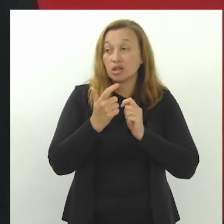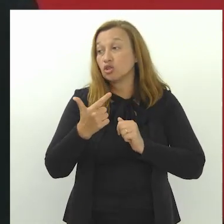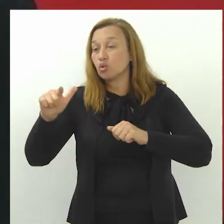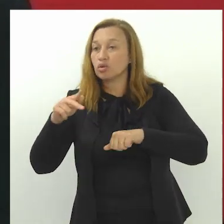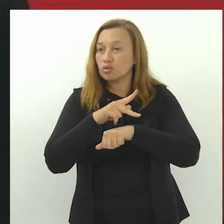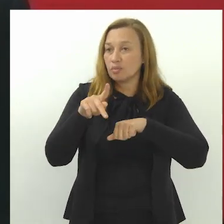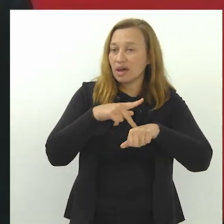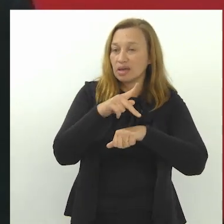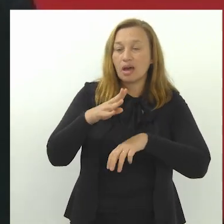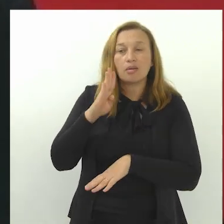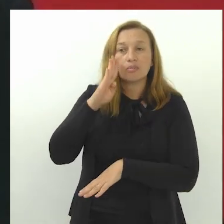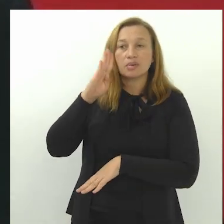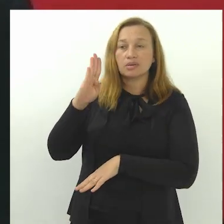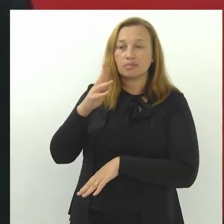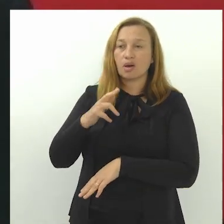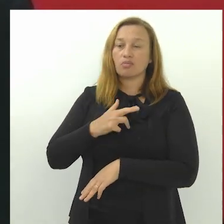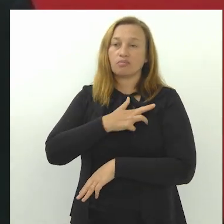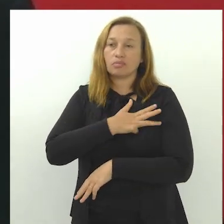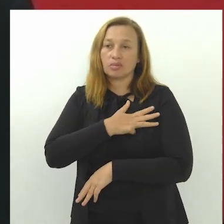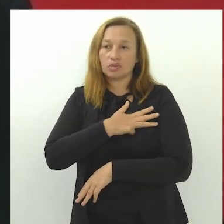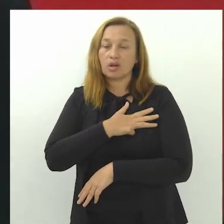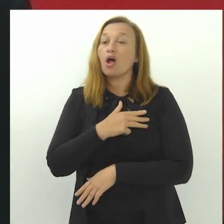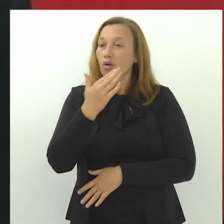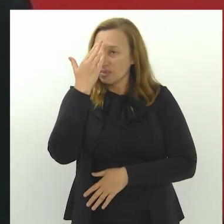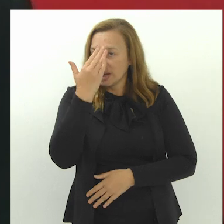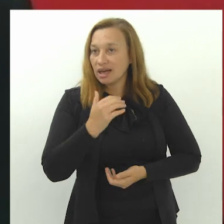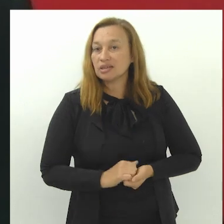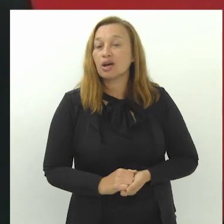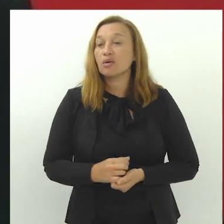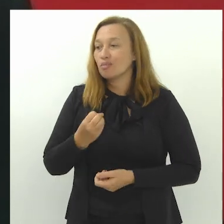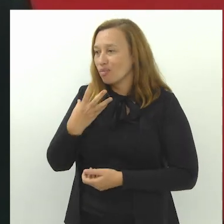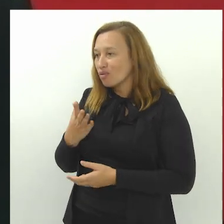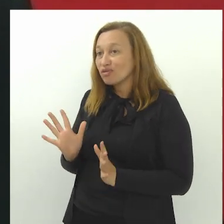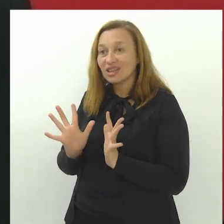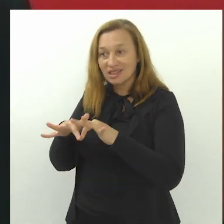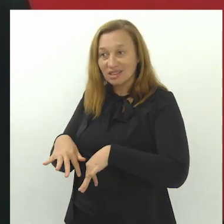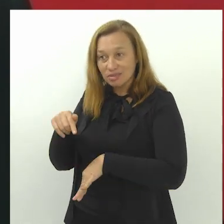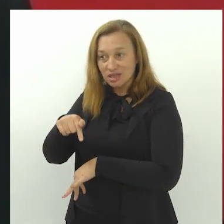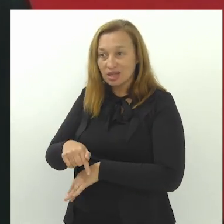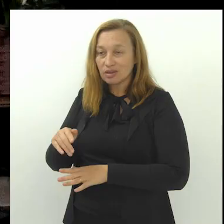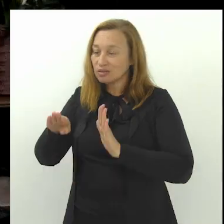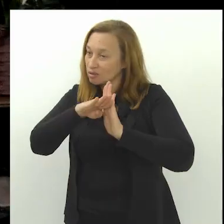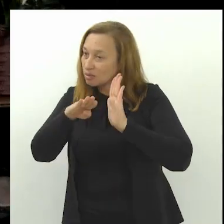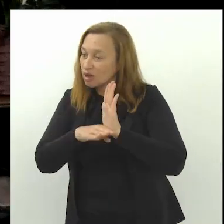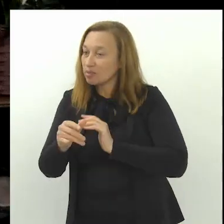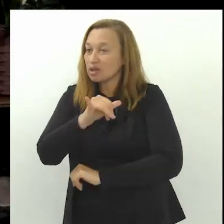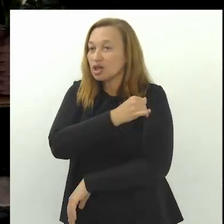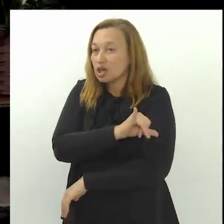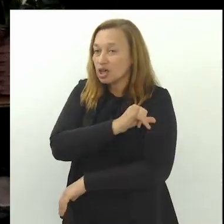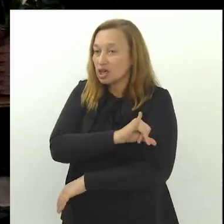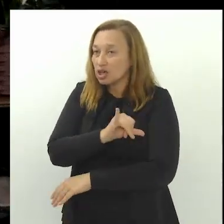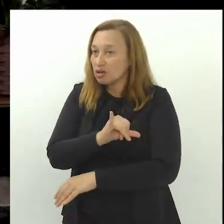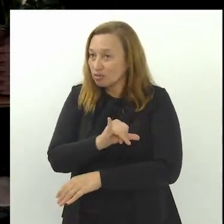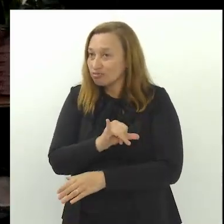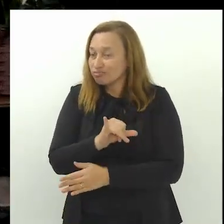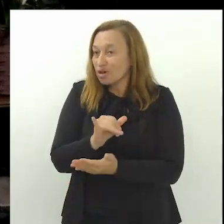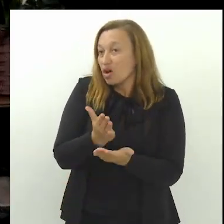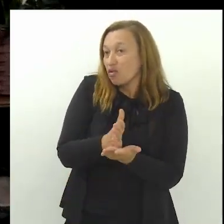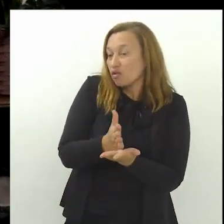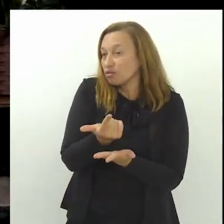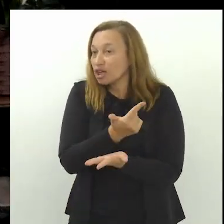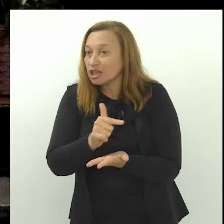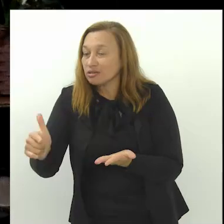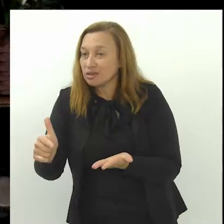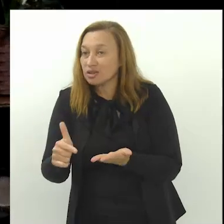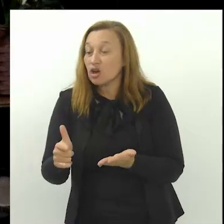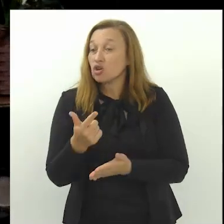baixo até os organismos internacionais é prioridade do presidente Lula. Muito obrigado. Bom, gente, com isso nós terminamos aqui o nosso programa Rio